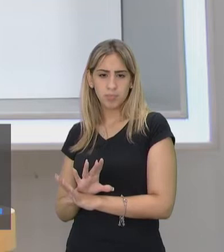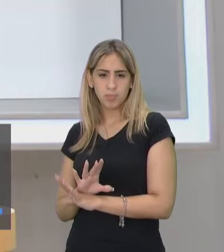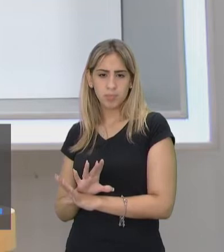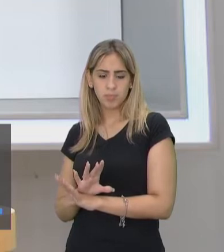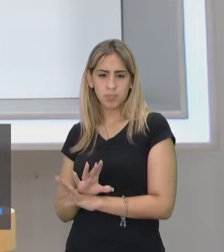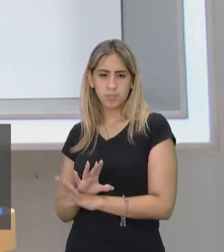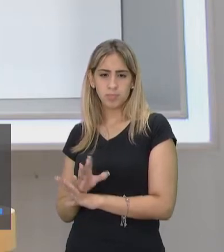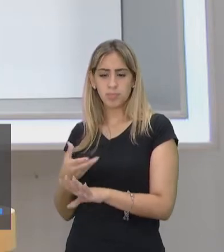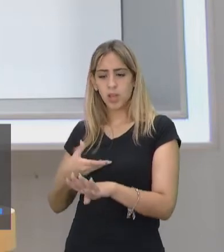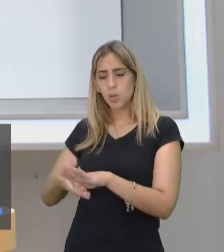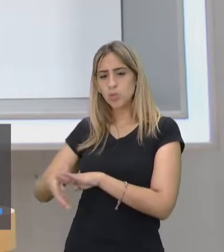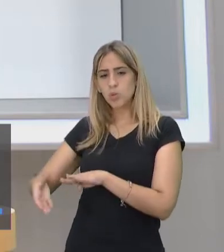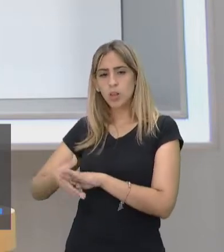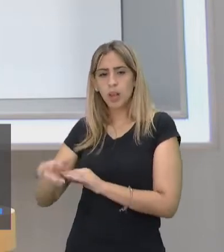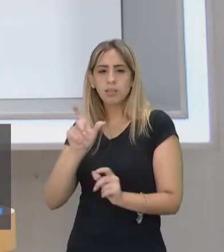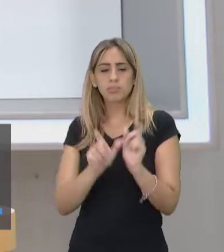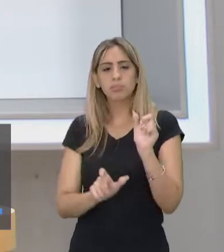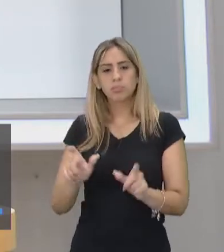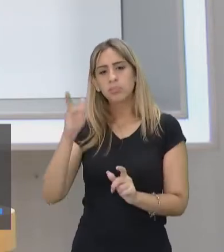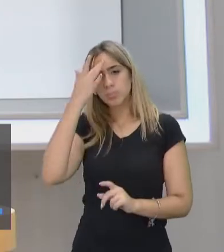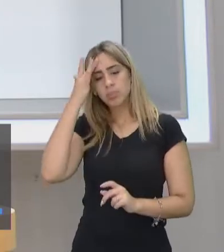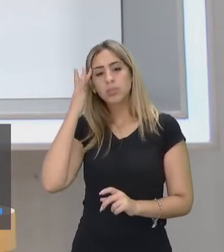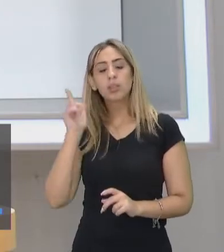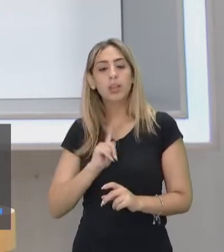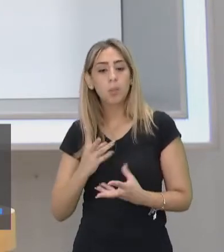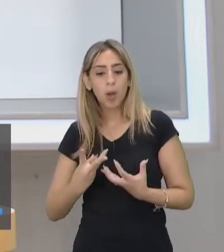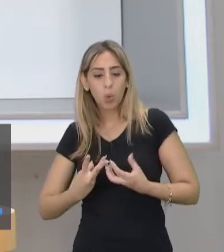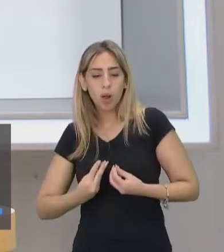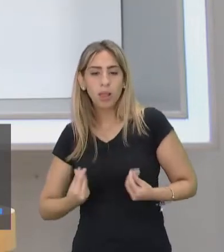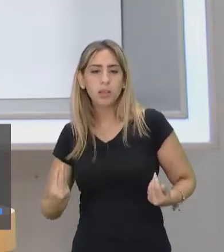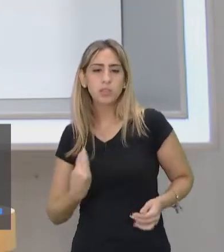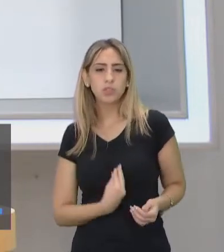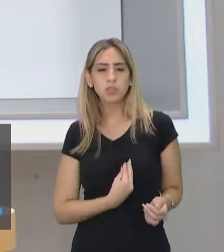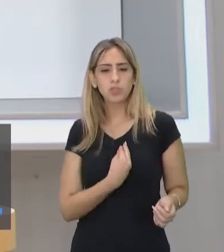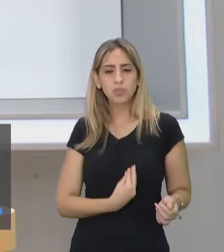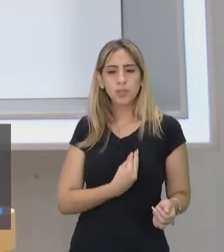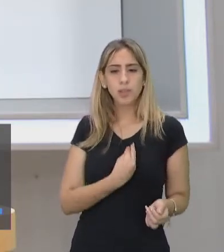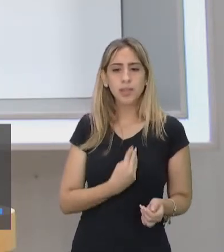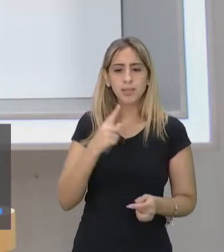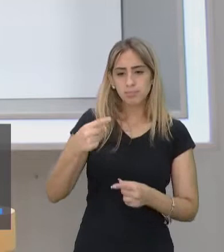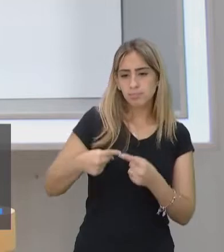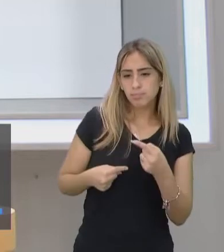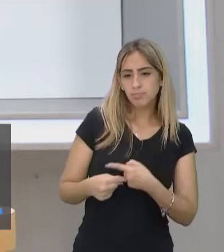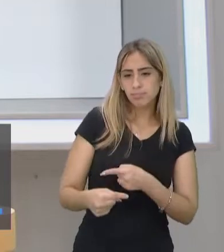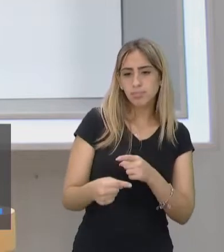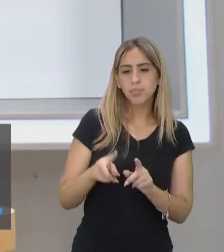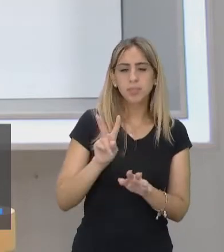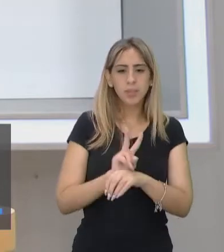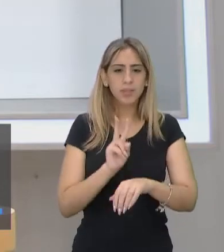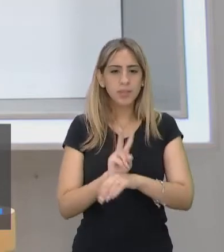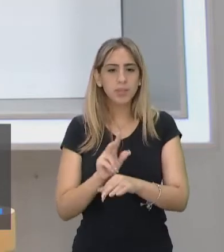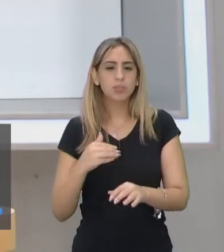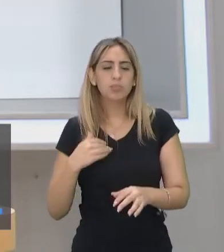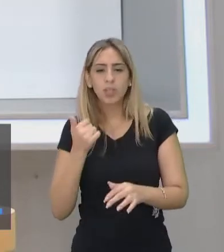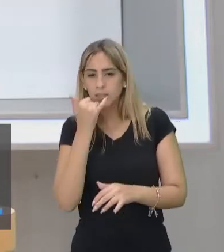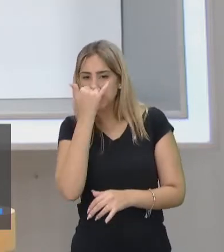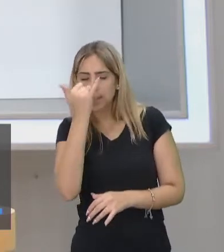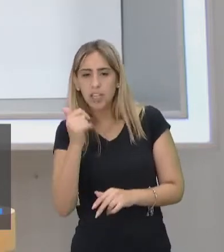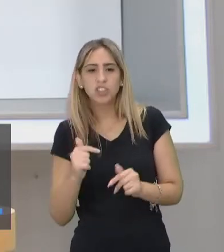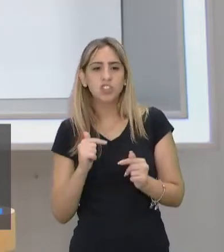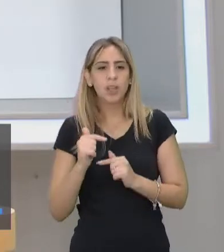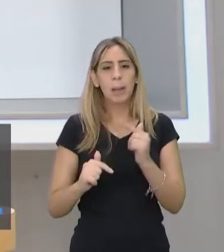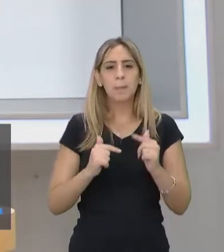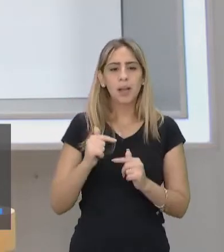de auxiliar as pessoas a manterem uma qualidade de vida. Então, naquelas semanas de prevenção e acidente de trabalho, você entra